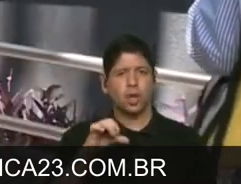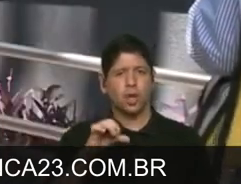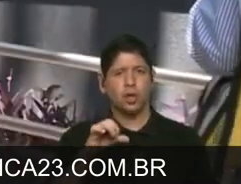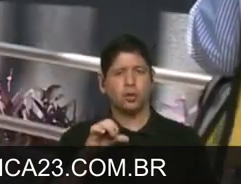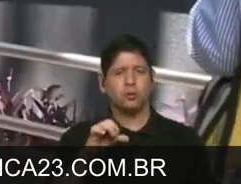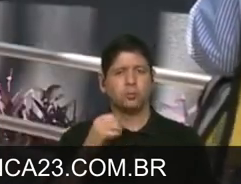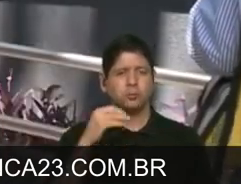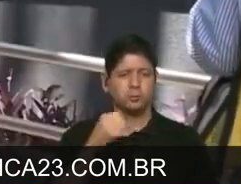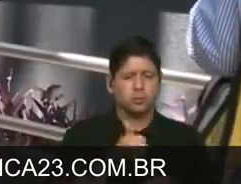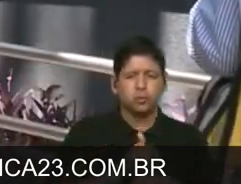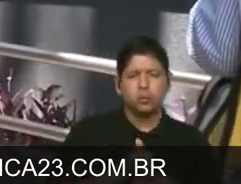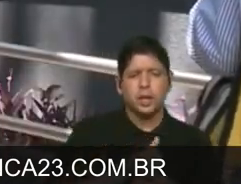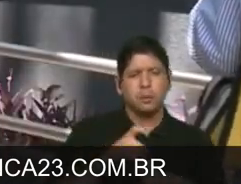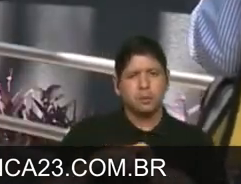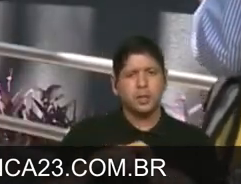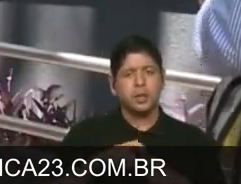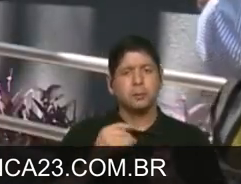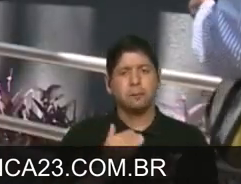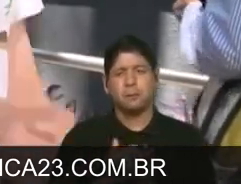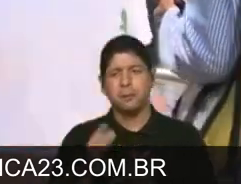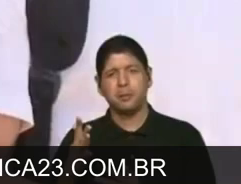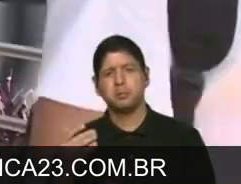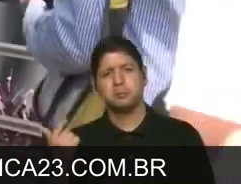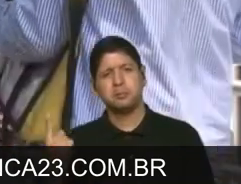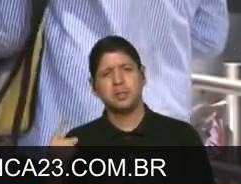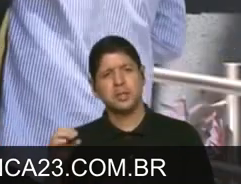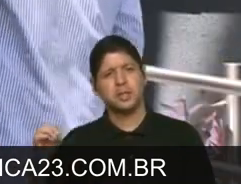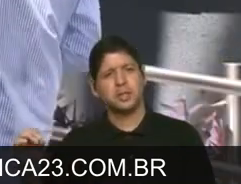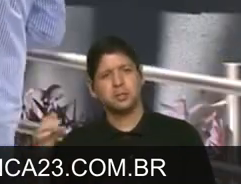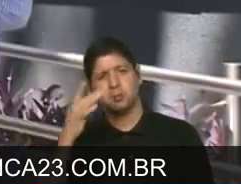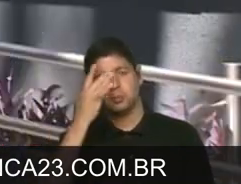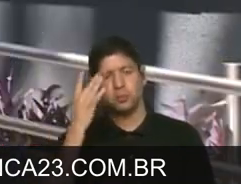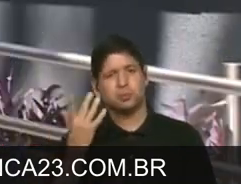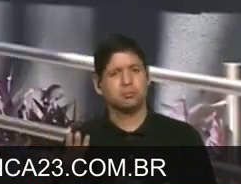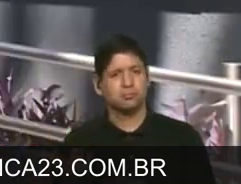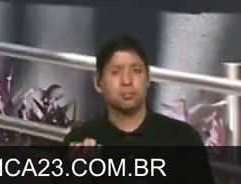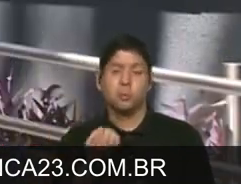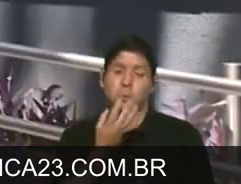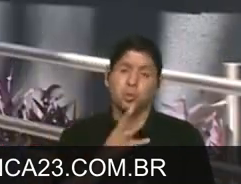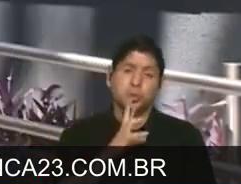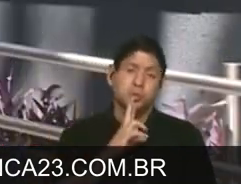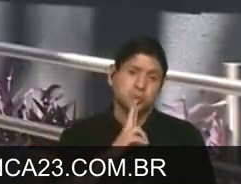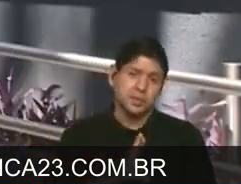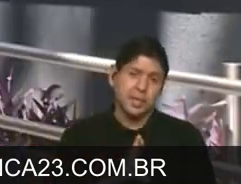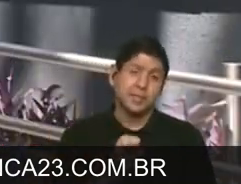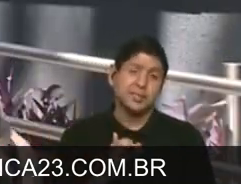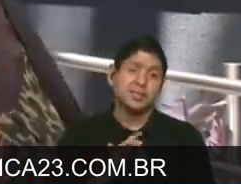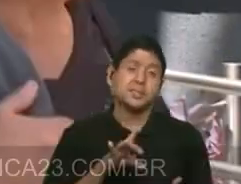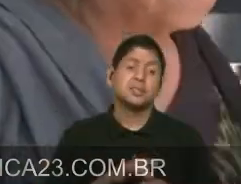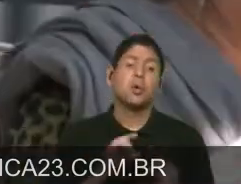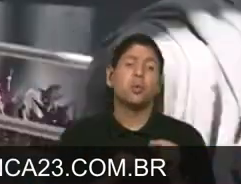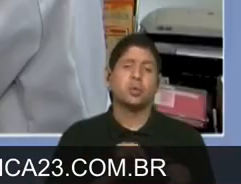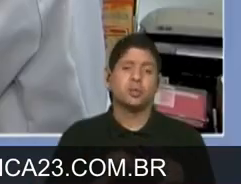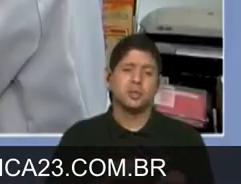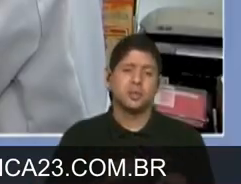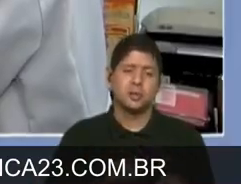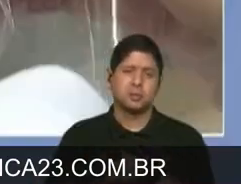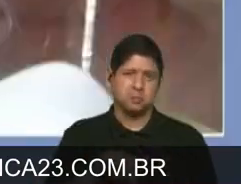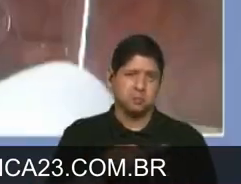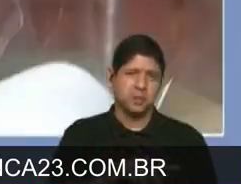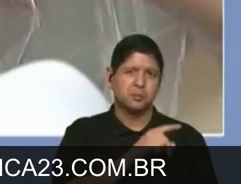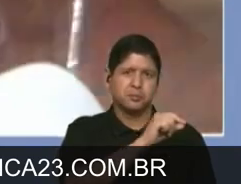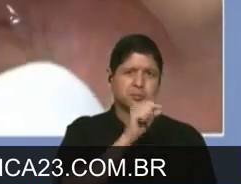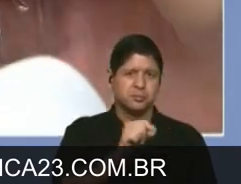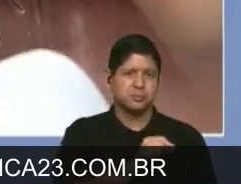desses profissionais para cada 1.000 habitantes do país, o que é considerado um bom resultado, levando em consideração que países de